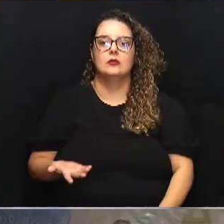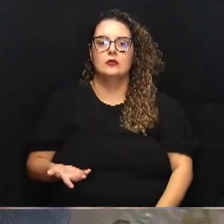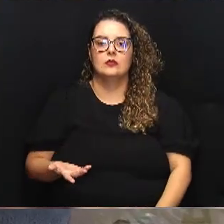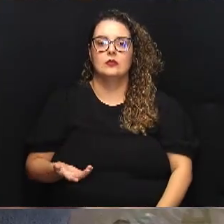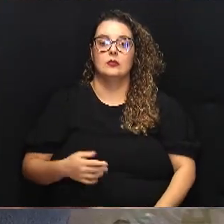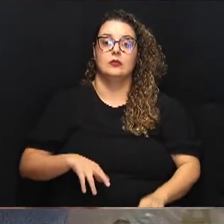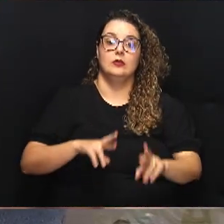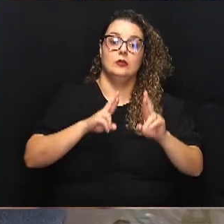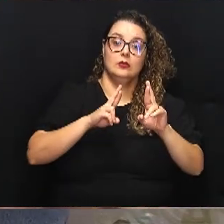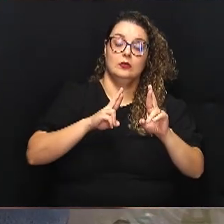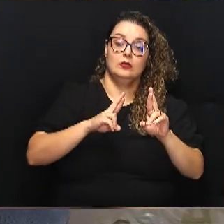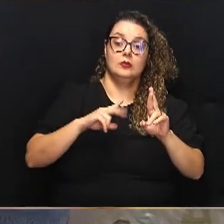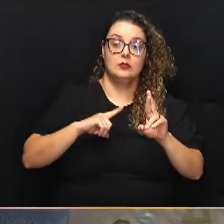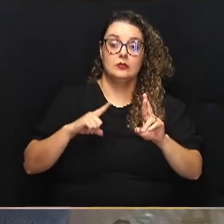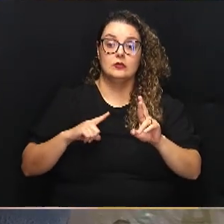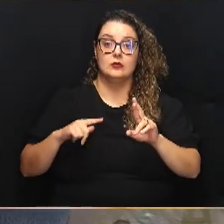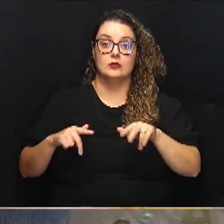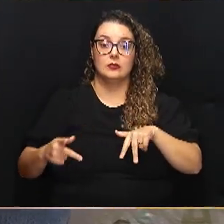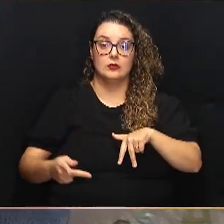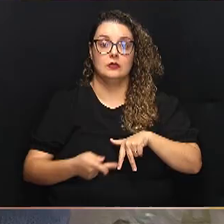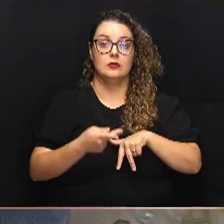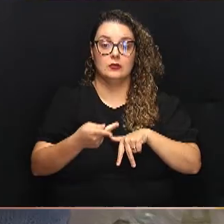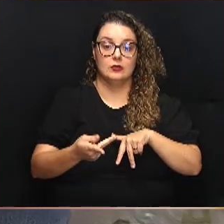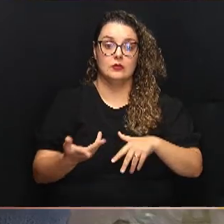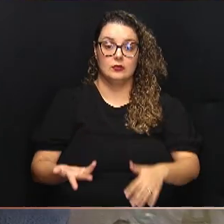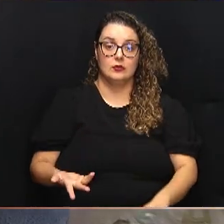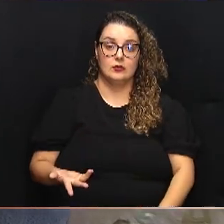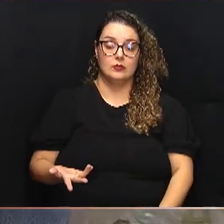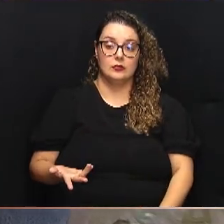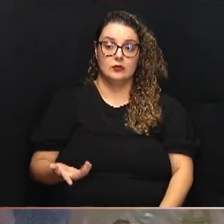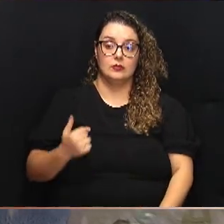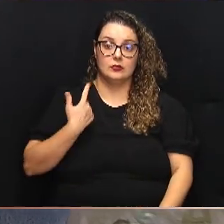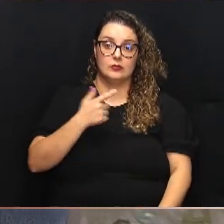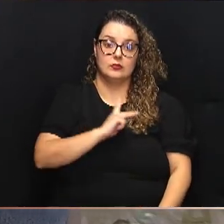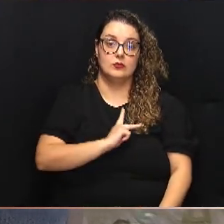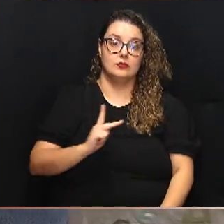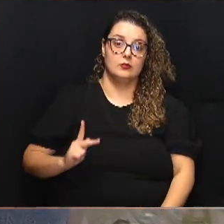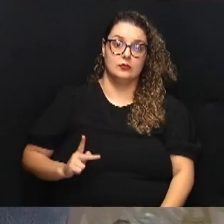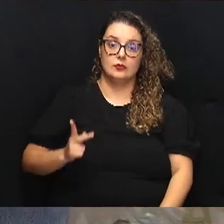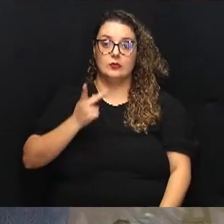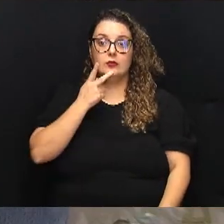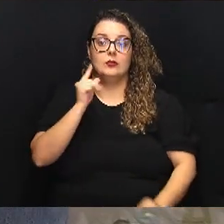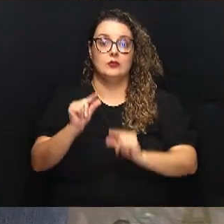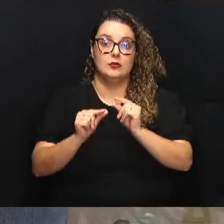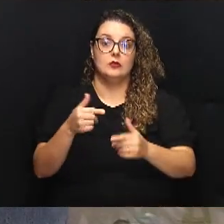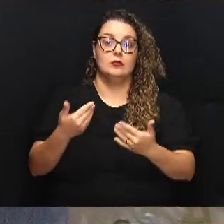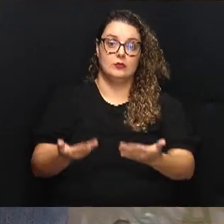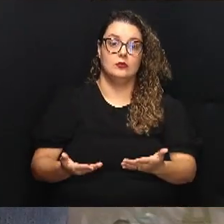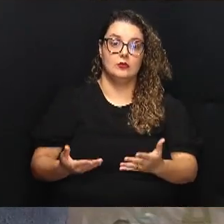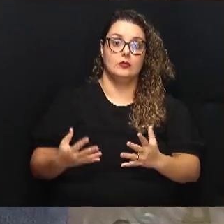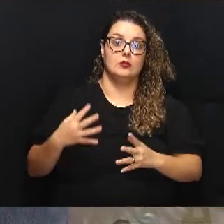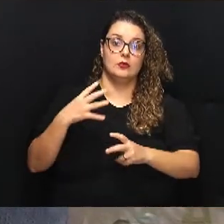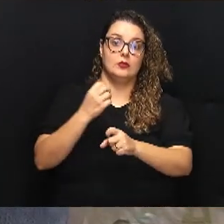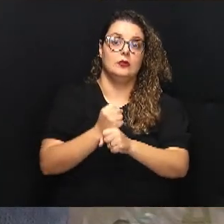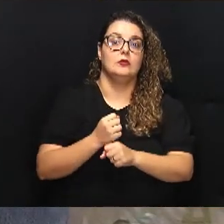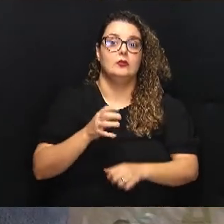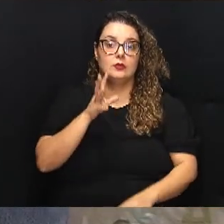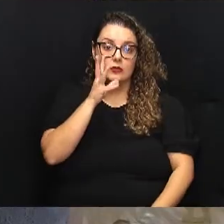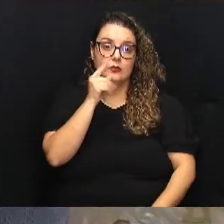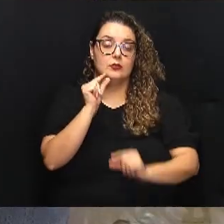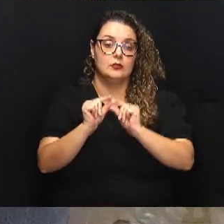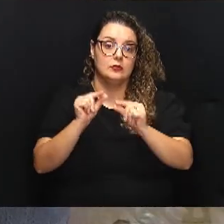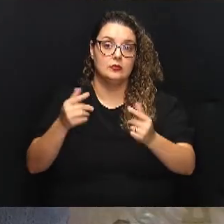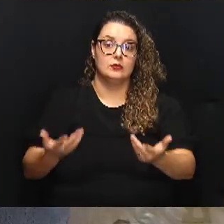e a gente vai ter um pronunciamento do nosso presidente falando um pouco sobre isso, tudo isso demora um pouco, né,